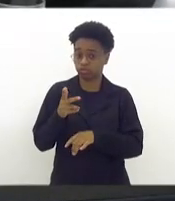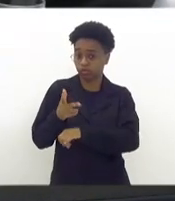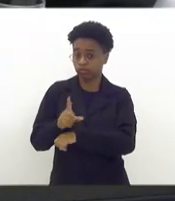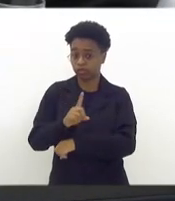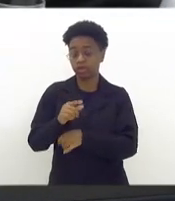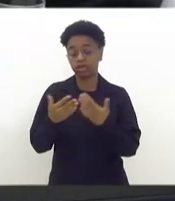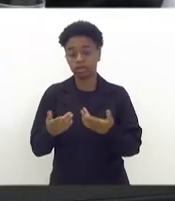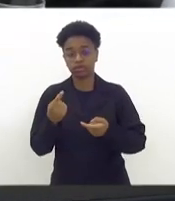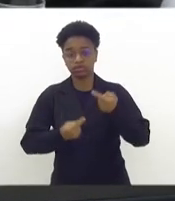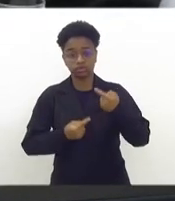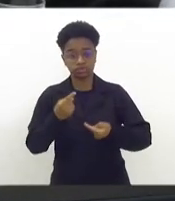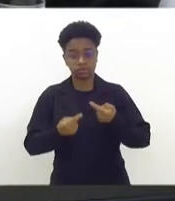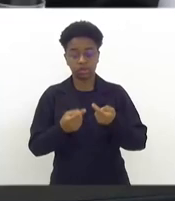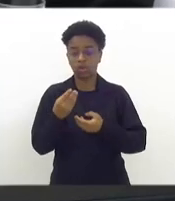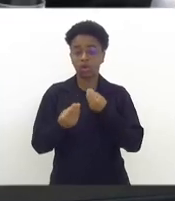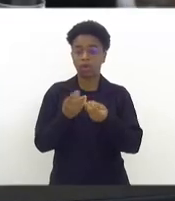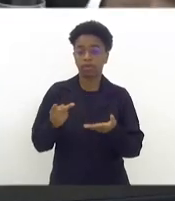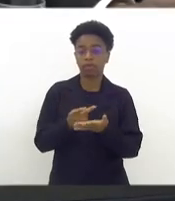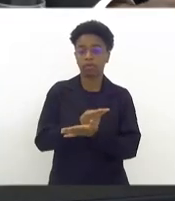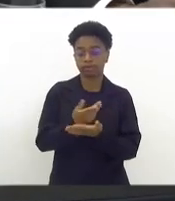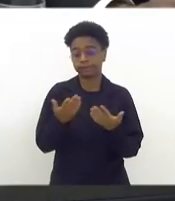essa discussão, como é que foi,